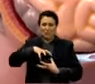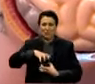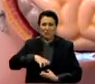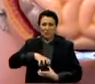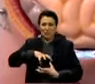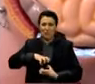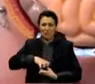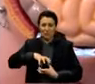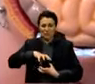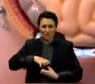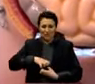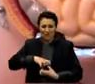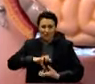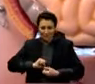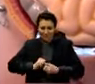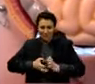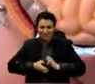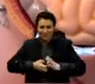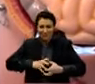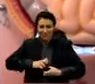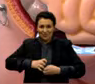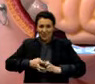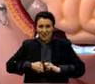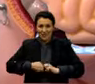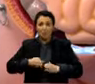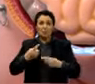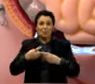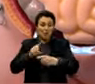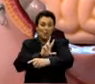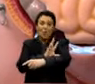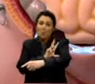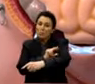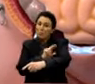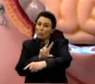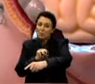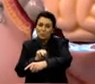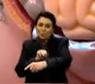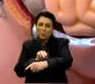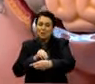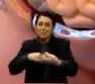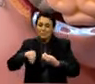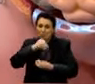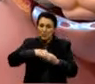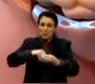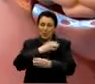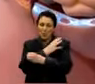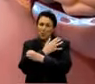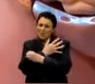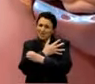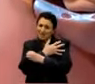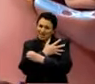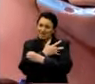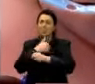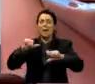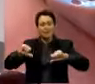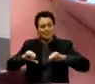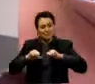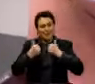um músculo que faz contrações e também mistura com os ácidos para melhorar a